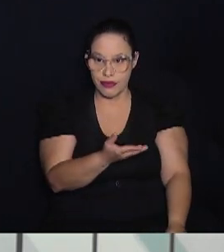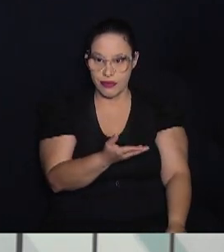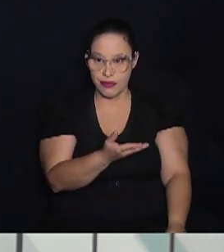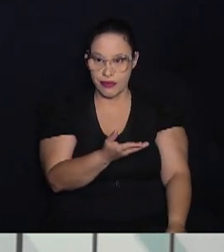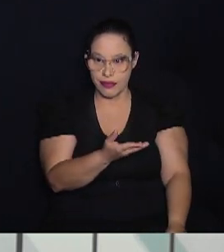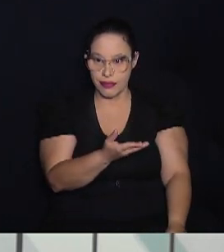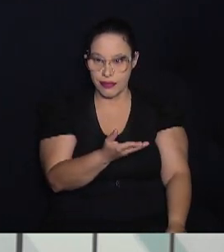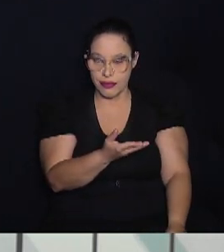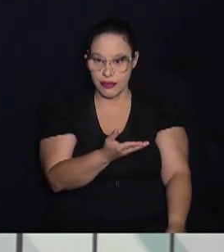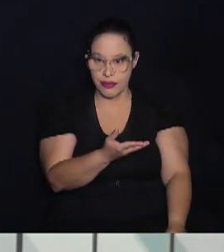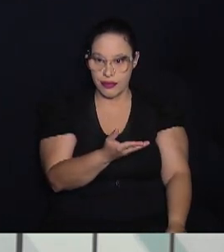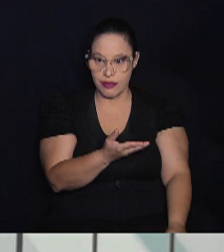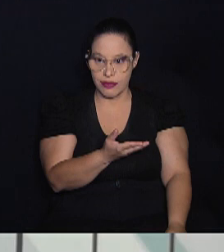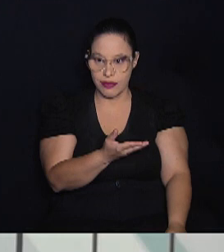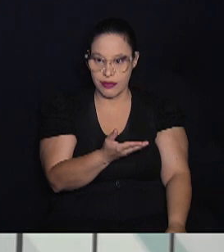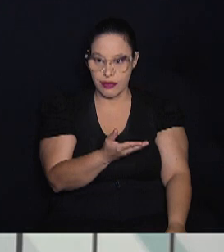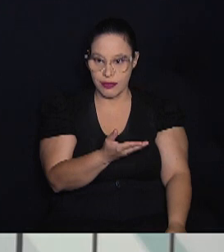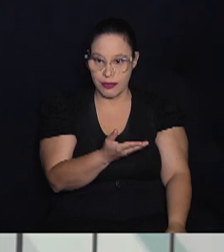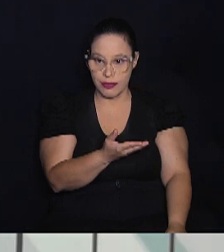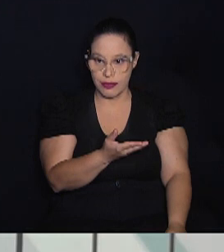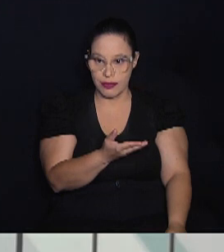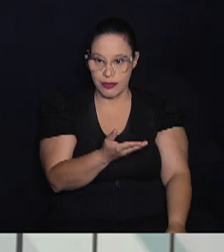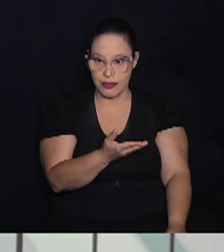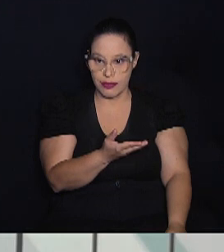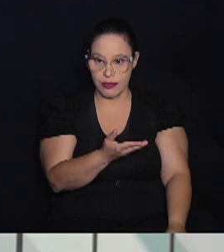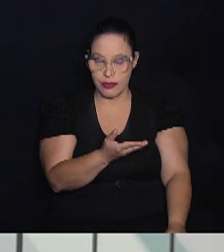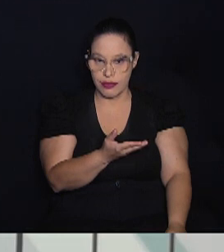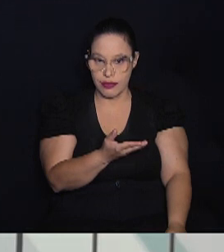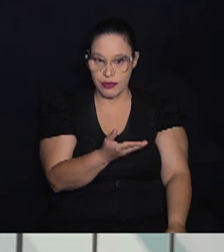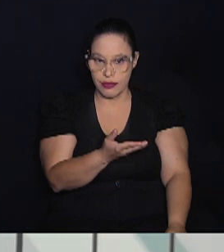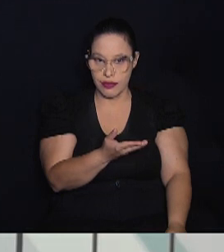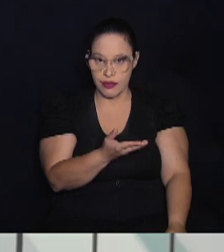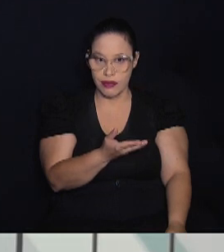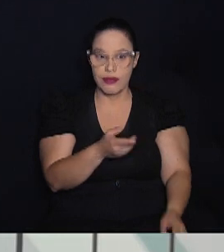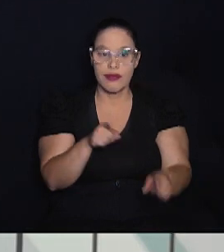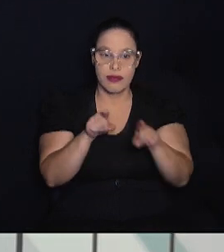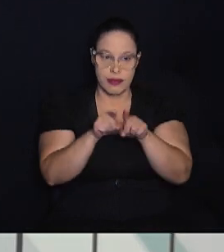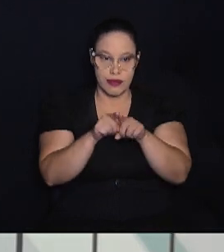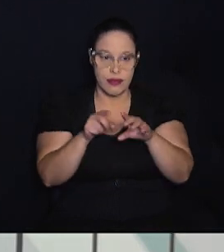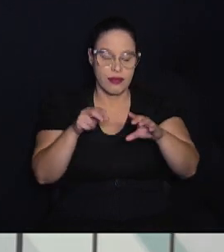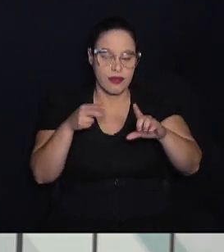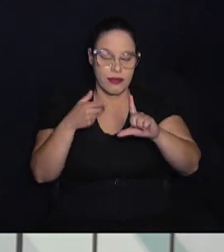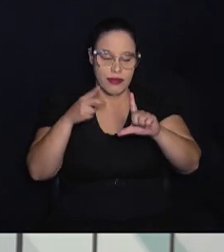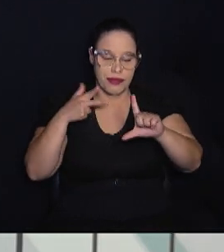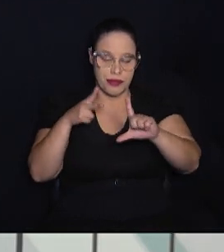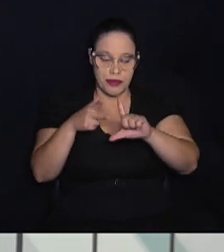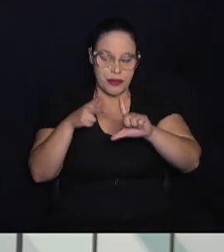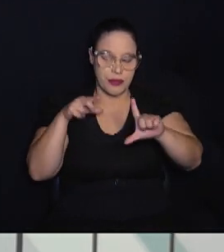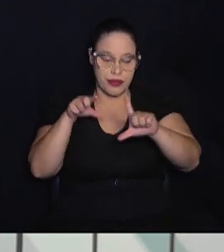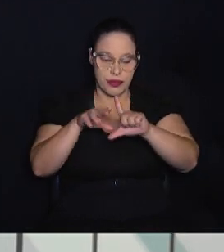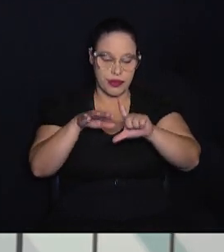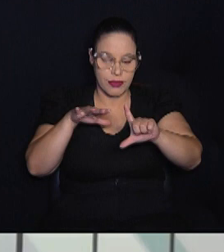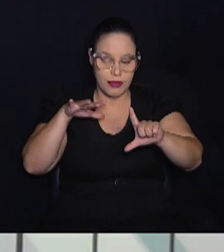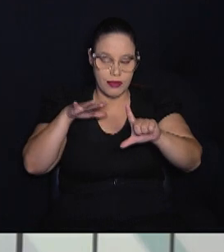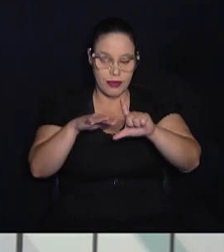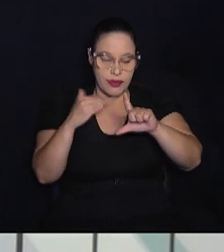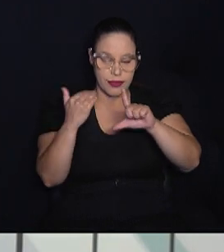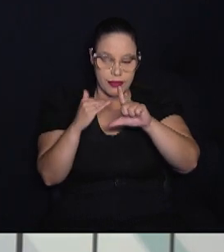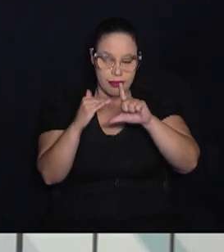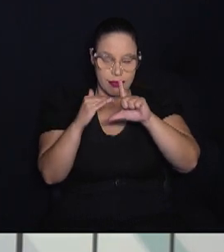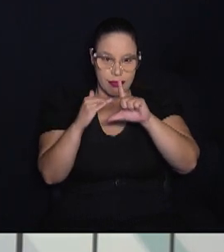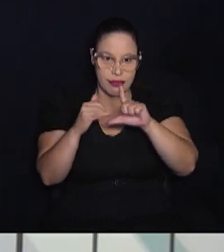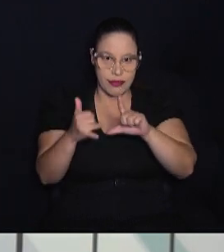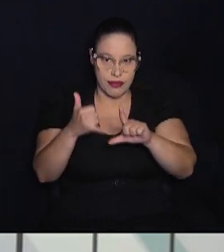97829 3776. Vai aparecer aí na sua tela também um QR Code para você acessar